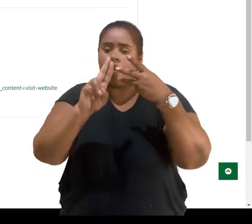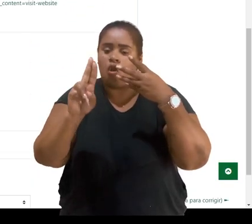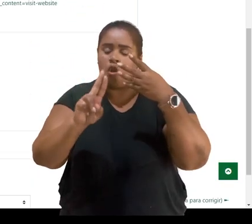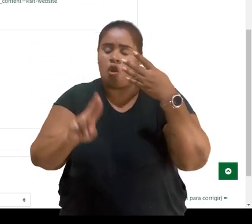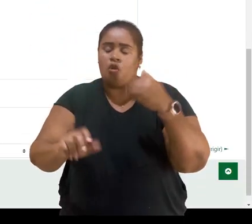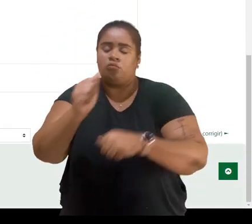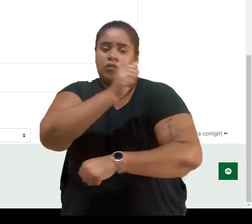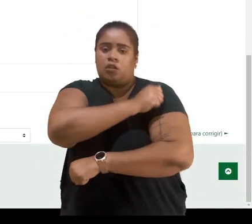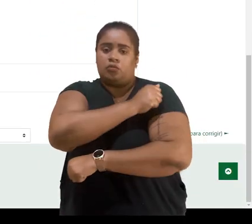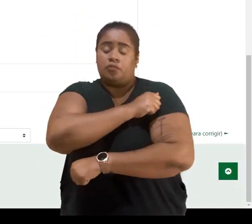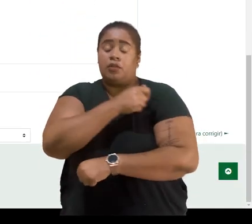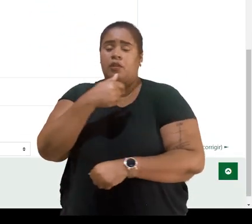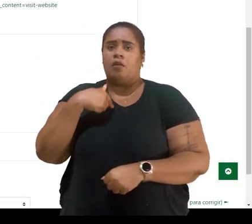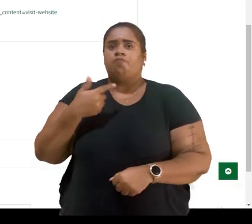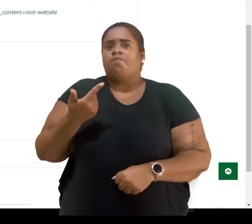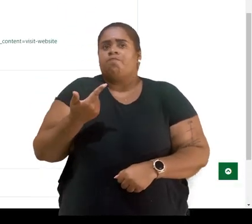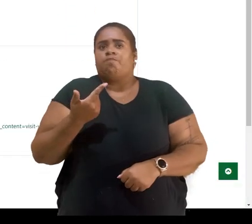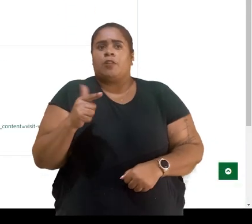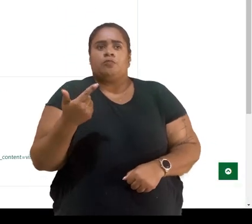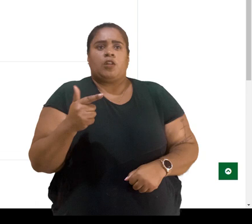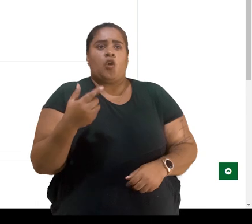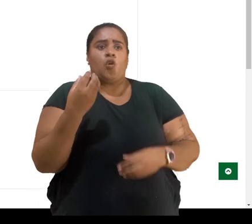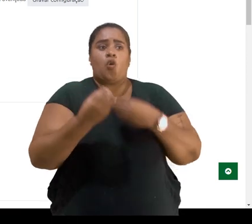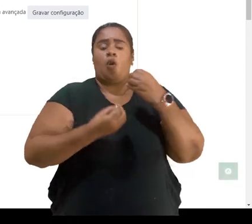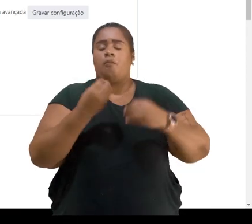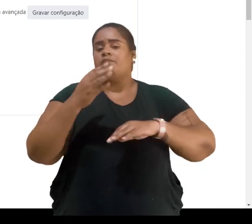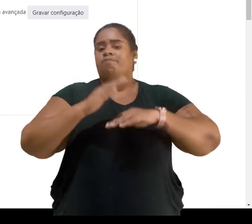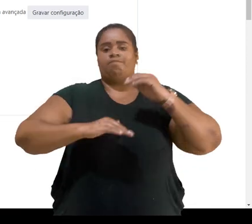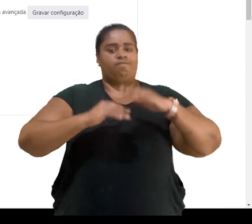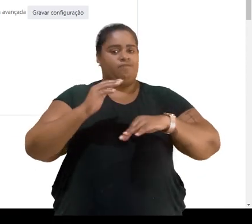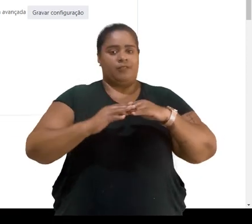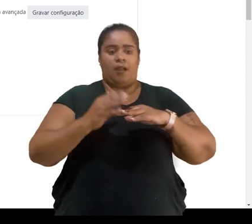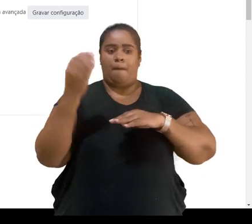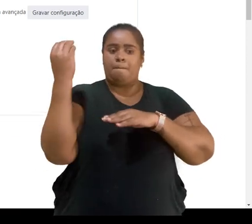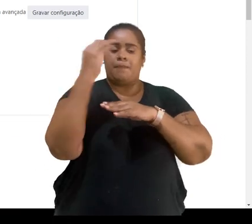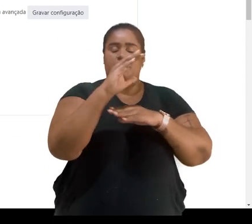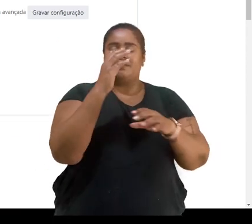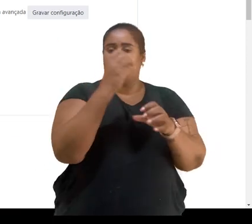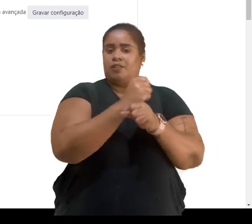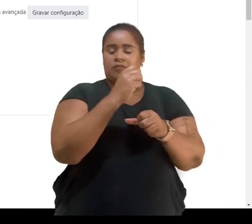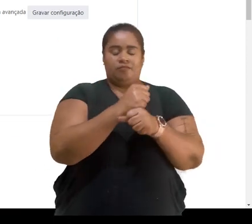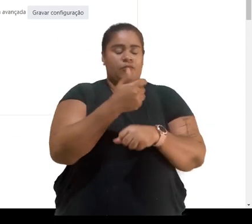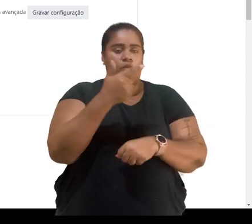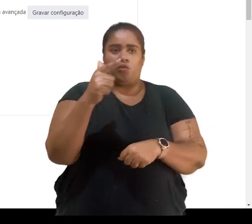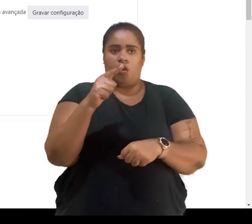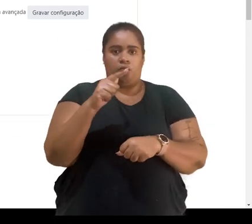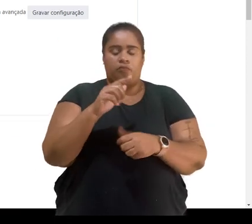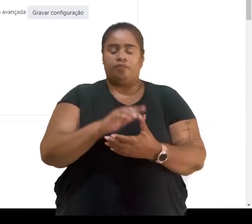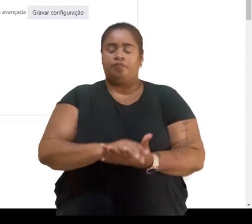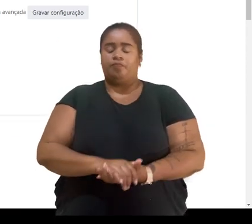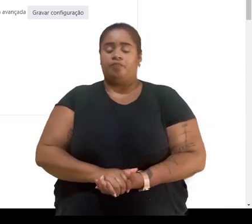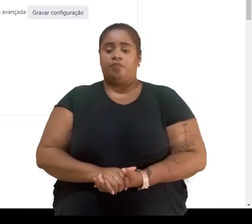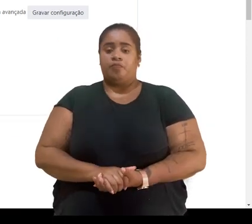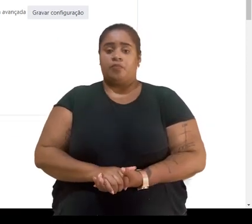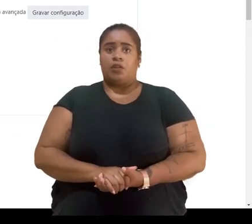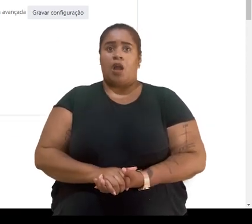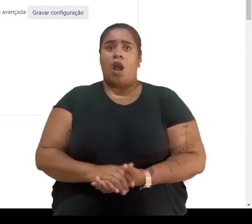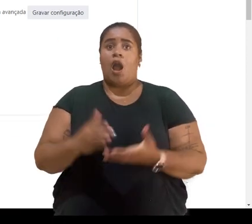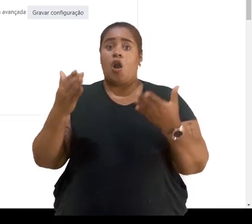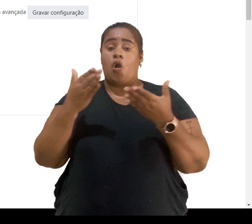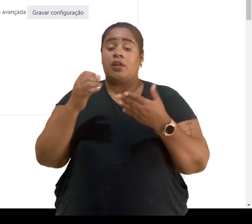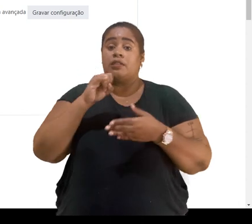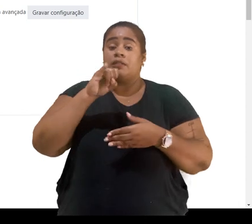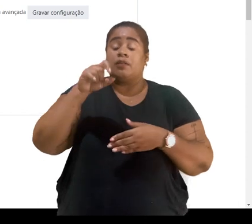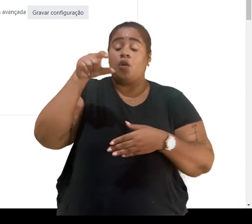que aparece todos os alunos e eu então não tenho nessa opção Como avaliar veja que não aparece um mecanismo de